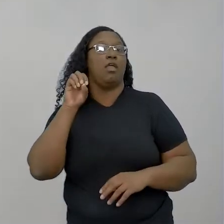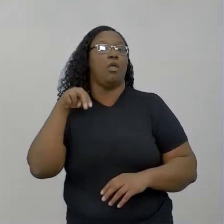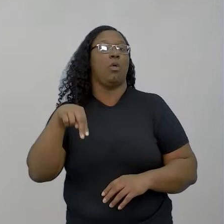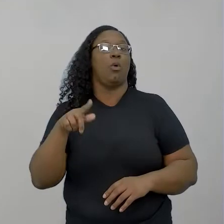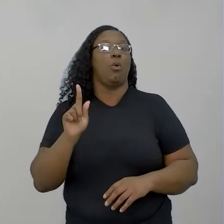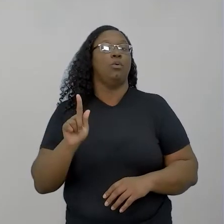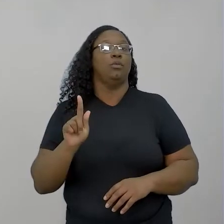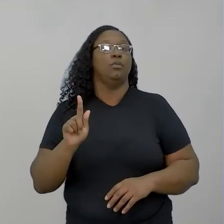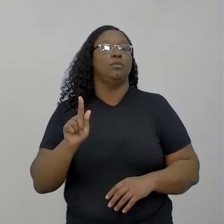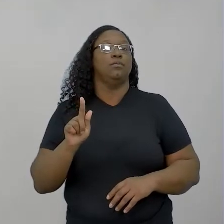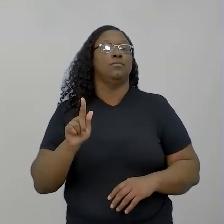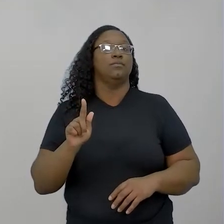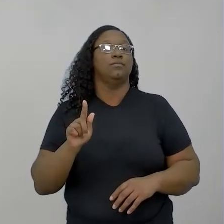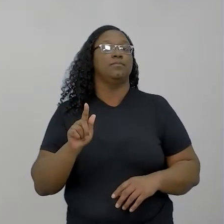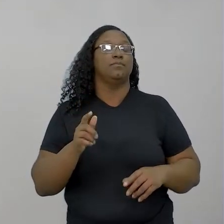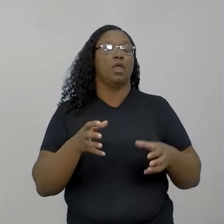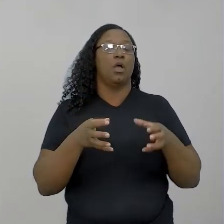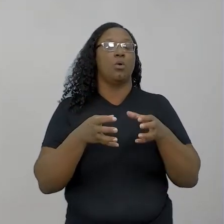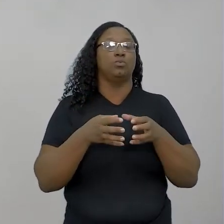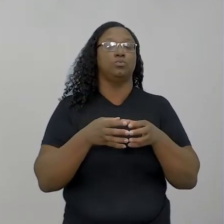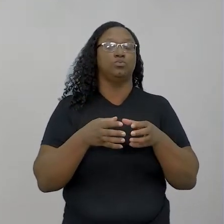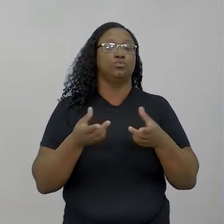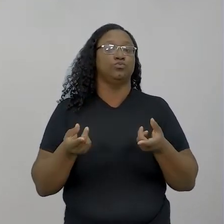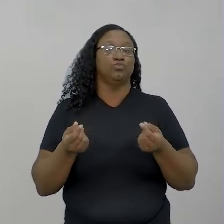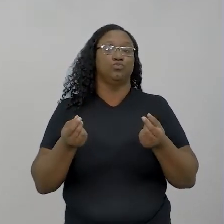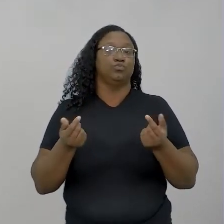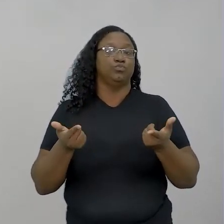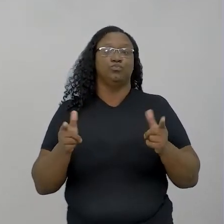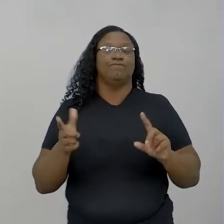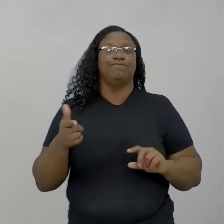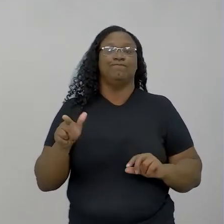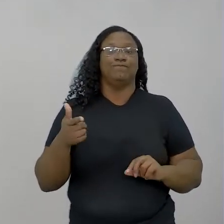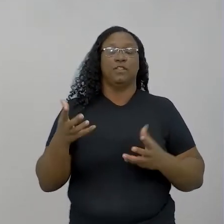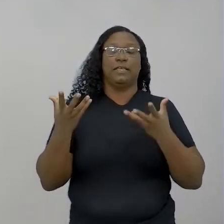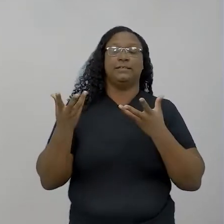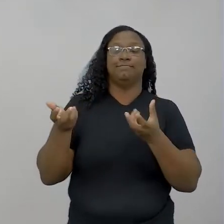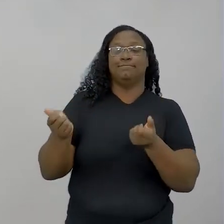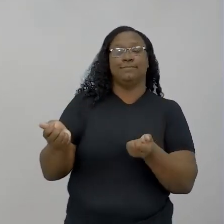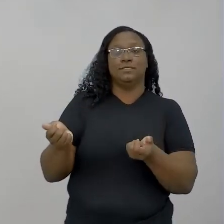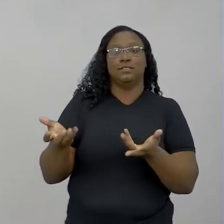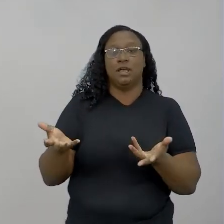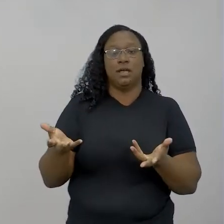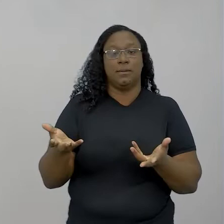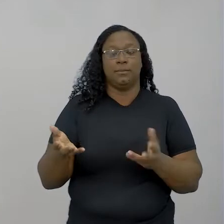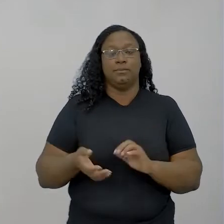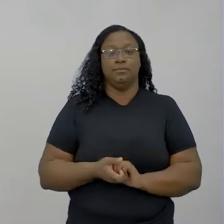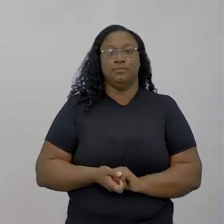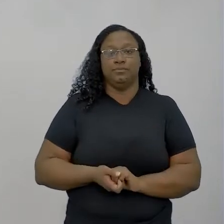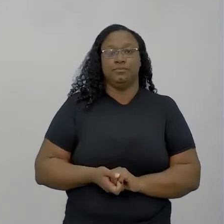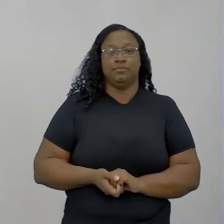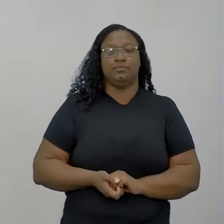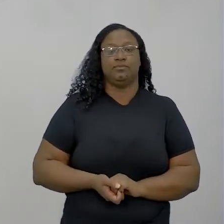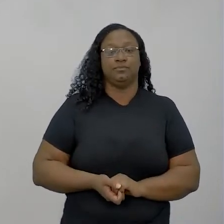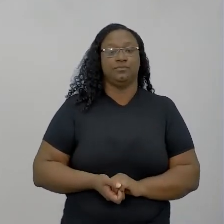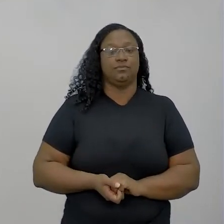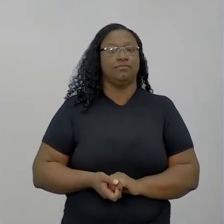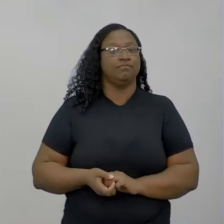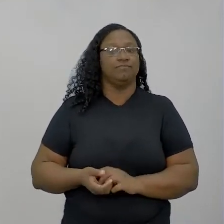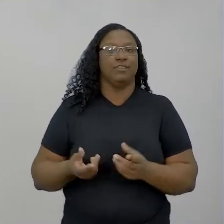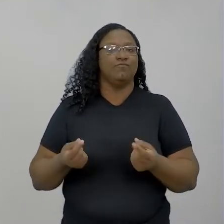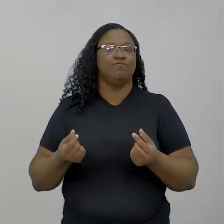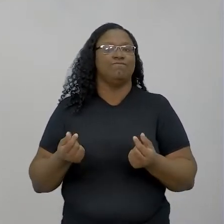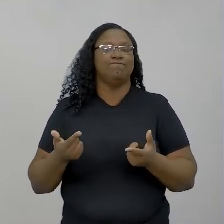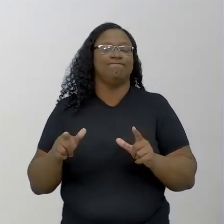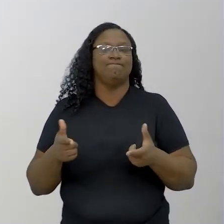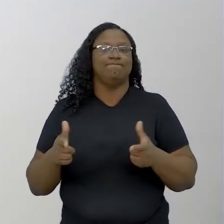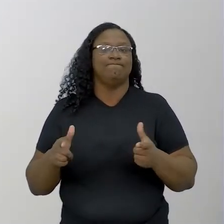são as organizações não governamentais. Geralmente são aquelas que não recebem, né? Não tem aí... Fins lucrativos. Fins lucrativos,